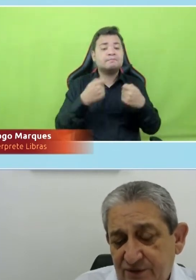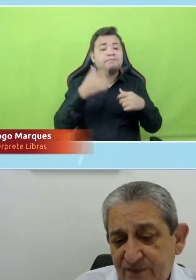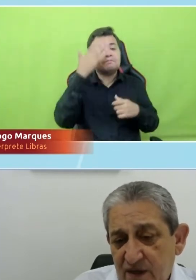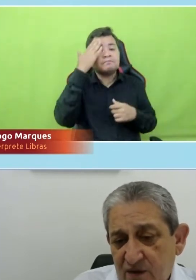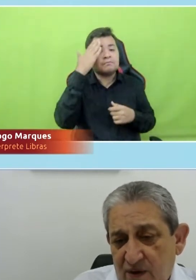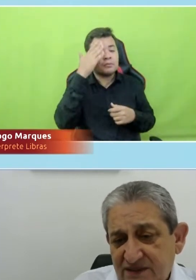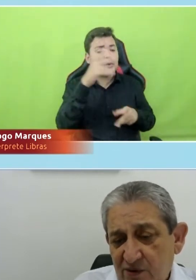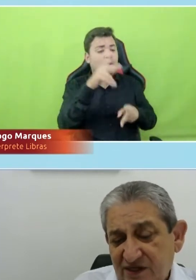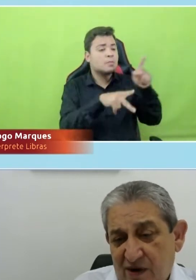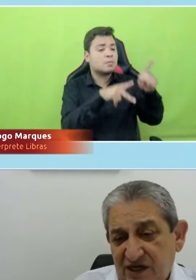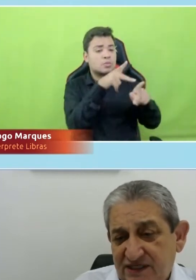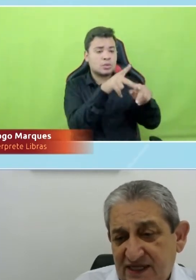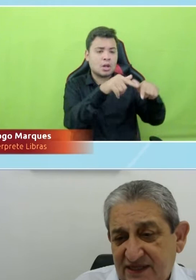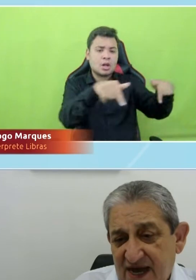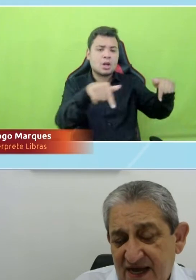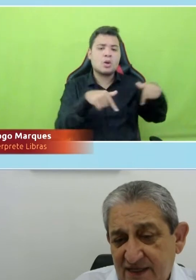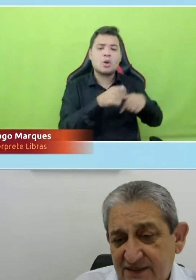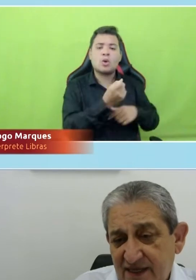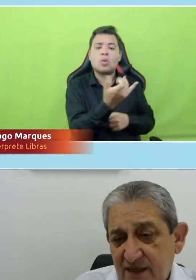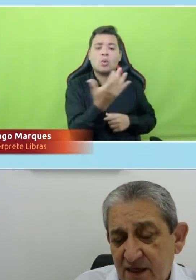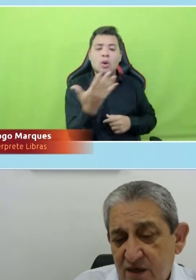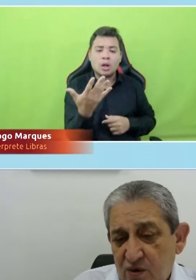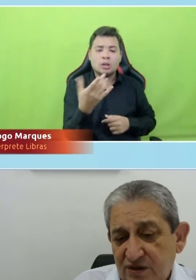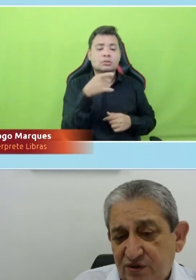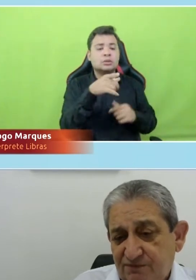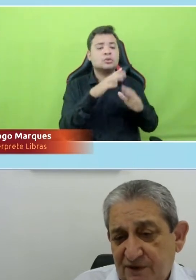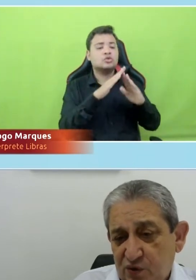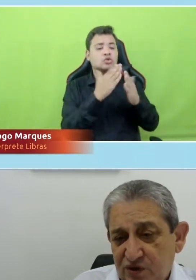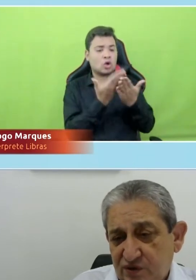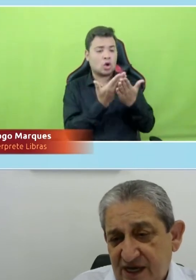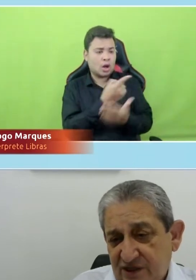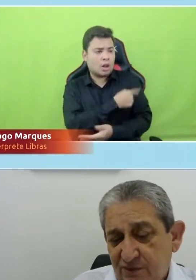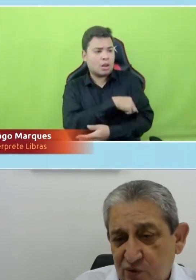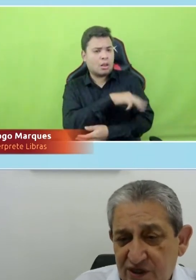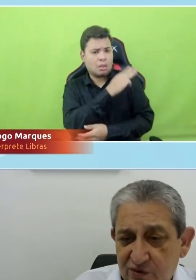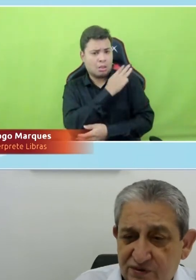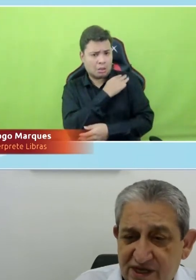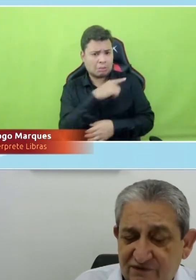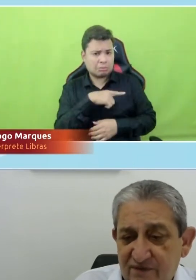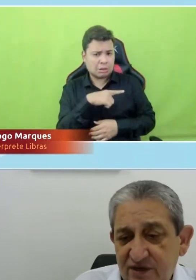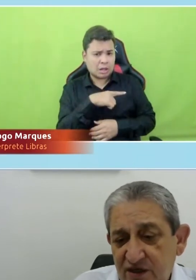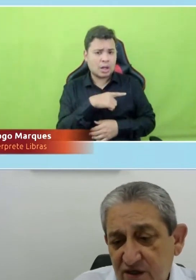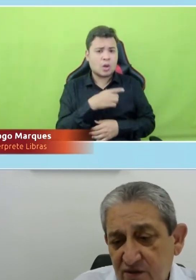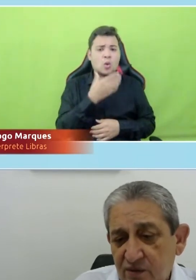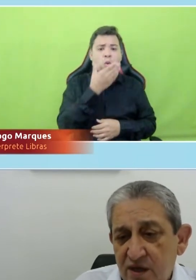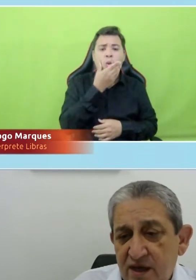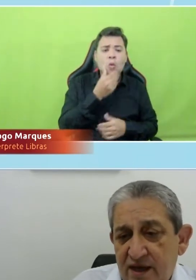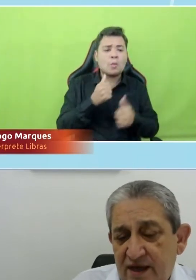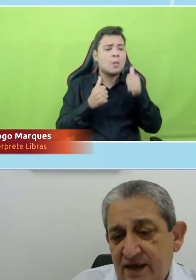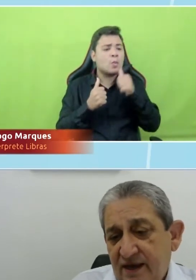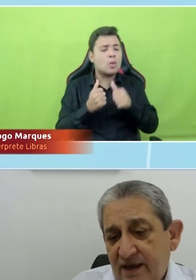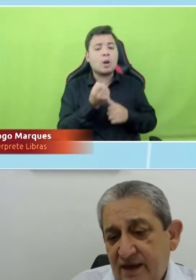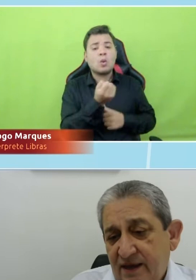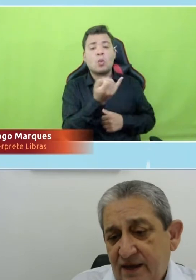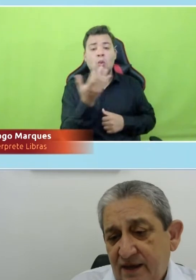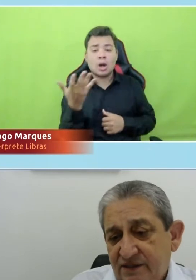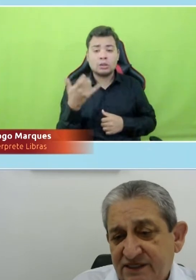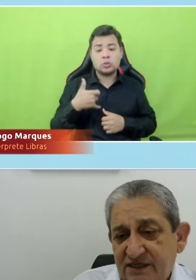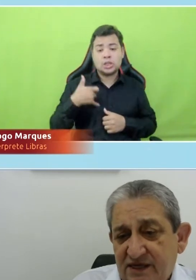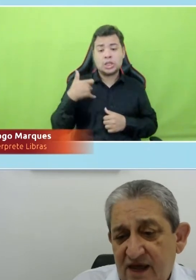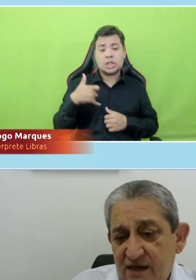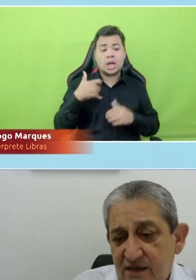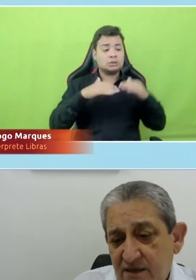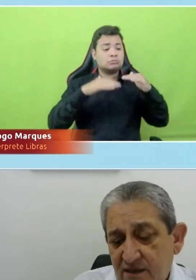escolaridade, quais são as faixas etárias, né? Quantas pessoas do sexo masculino do sexo feminino,